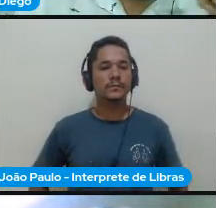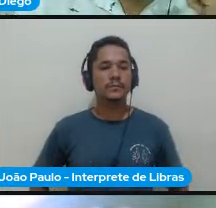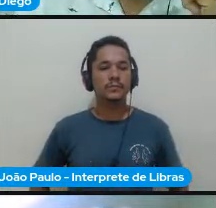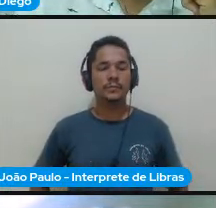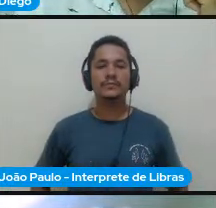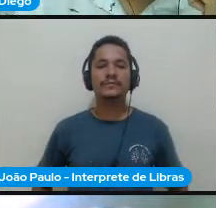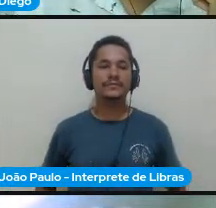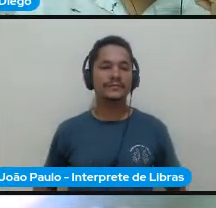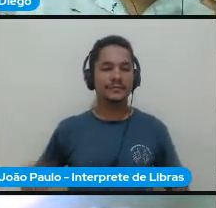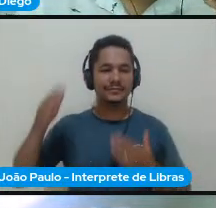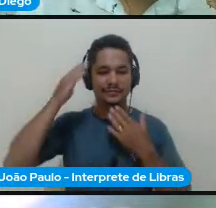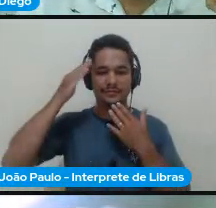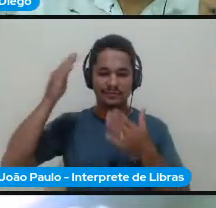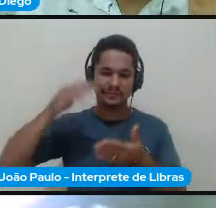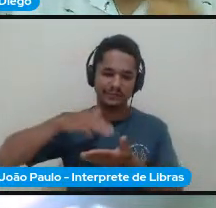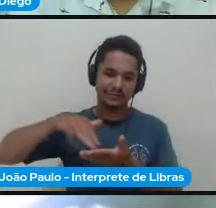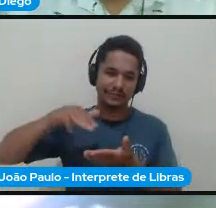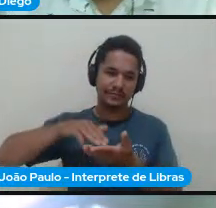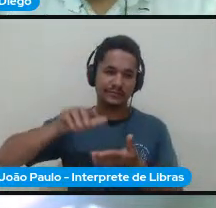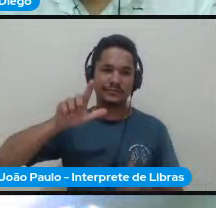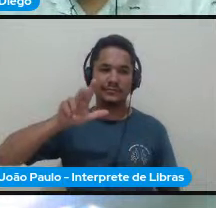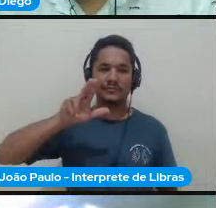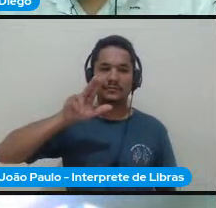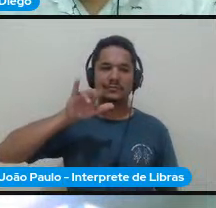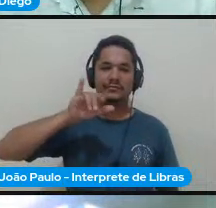Muito obrigado, secretário Luiz.